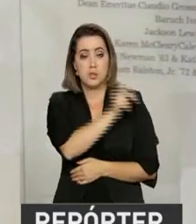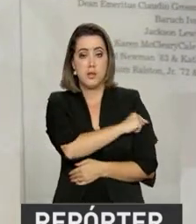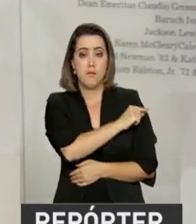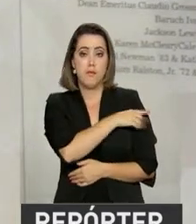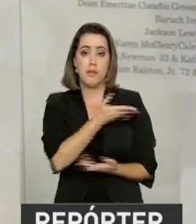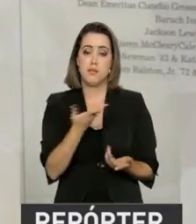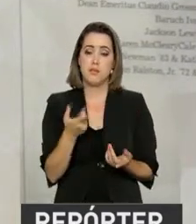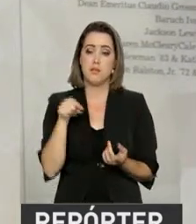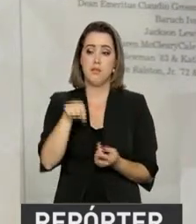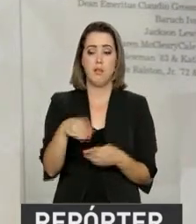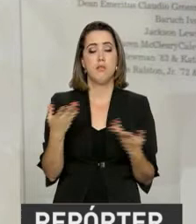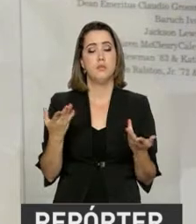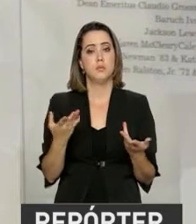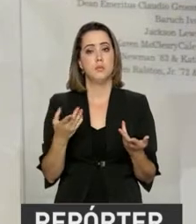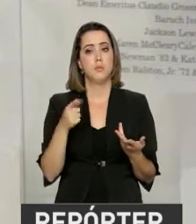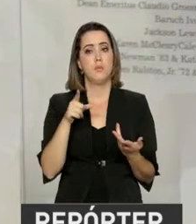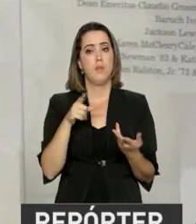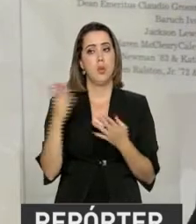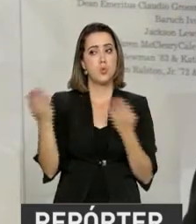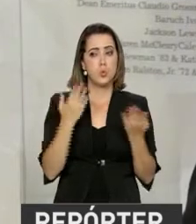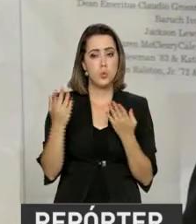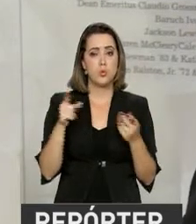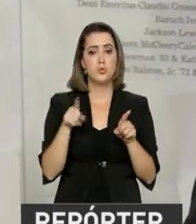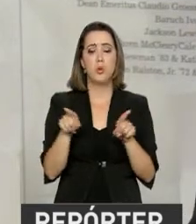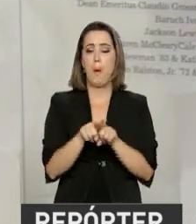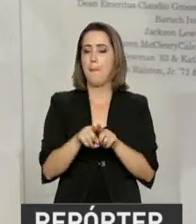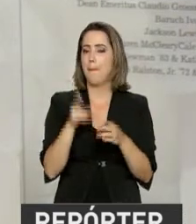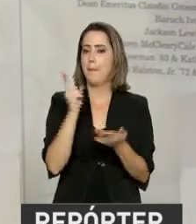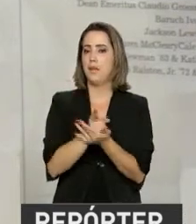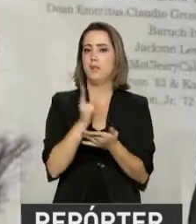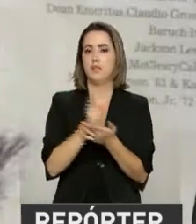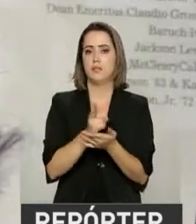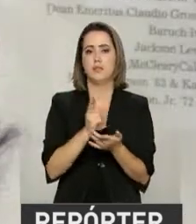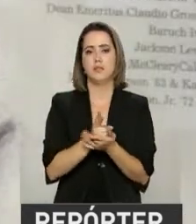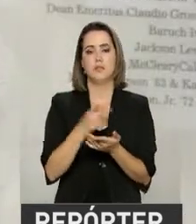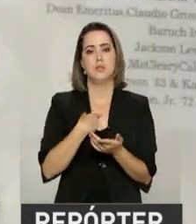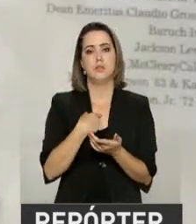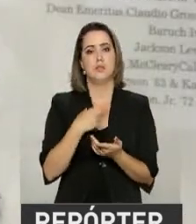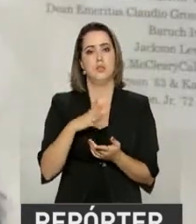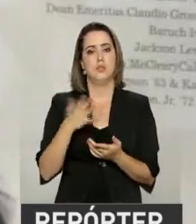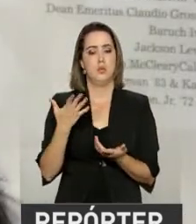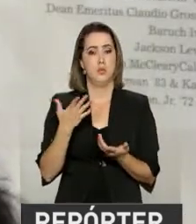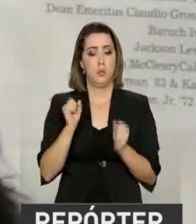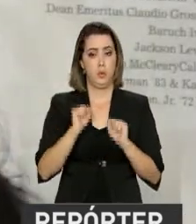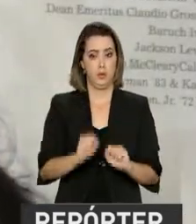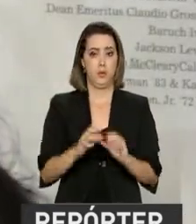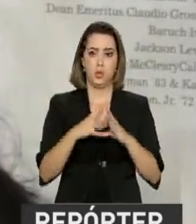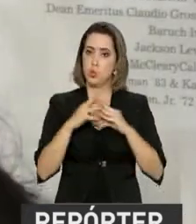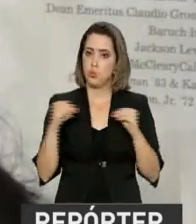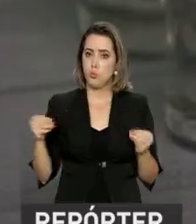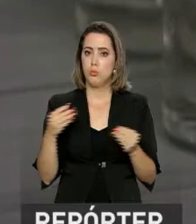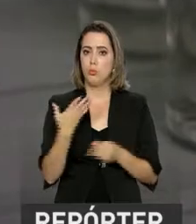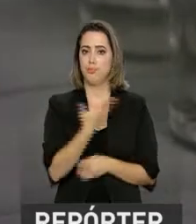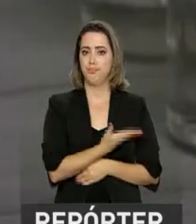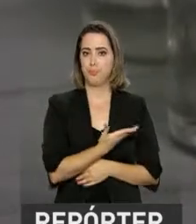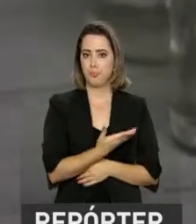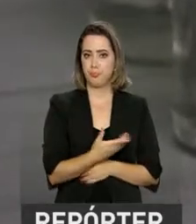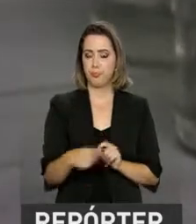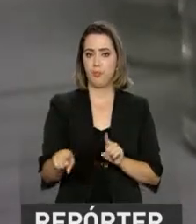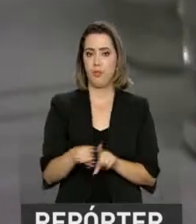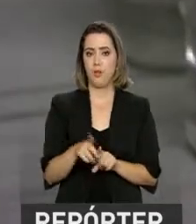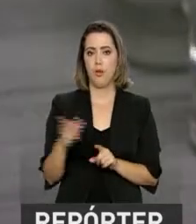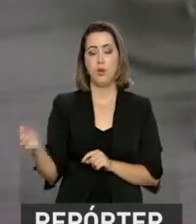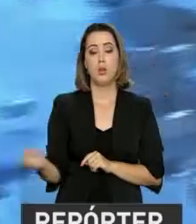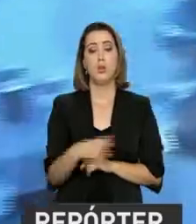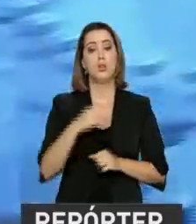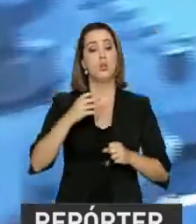fracionada e as pessoas que tomaram a dose integral têm a mesma quantidade de anticorpos. O ministro também anunciou que a partir de novembro, uma nova fábrica